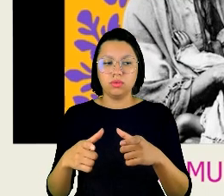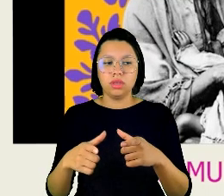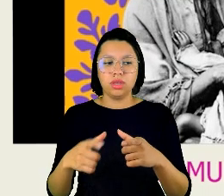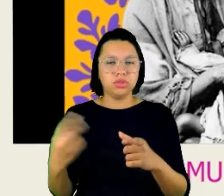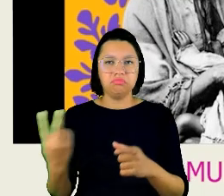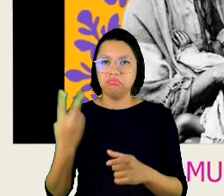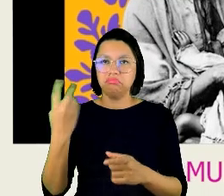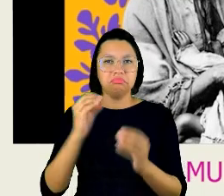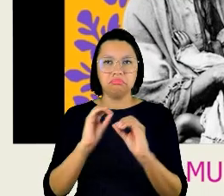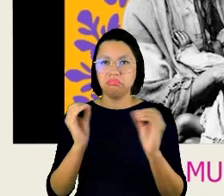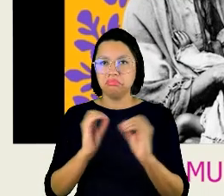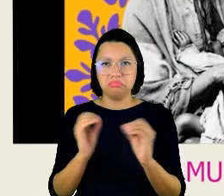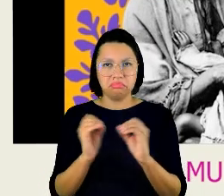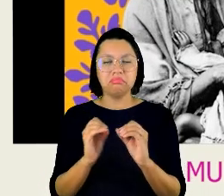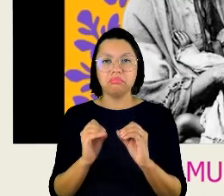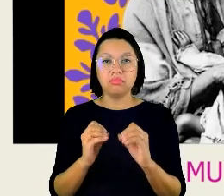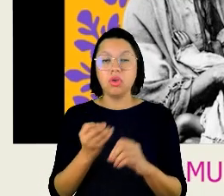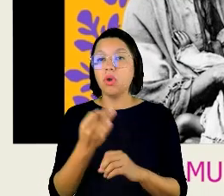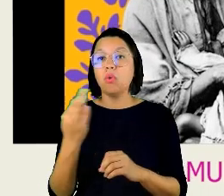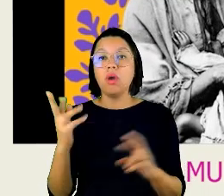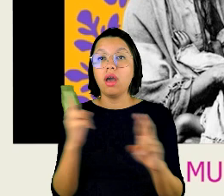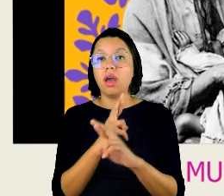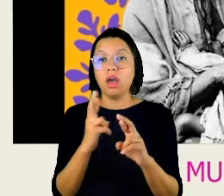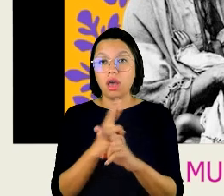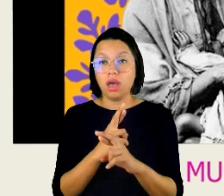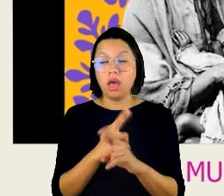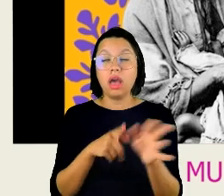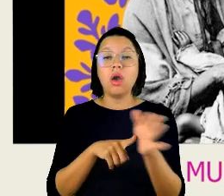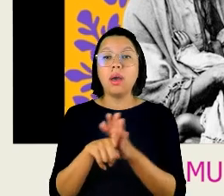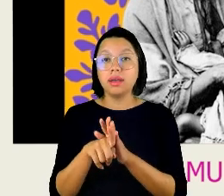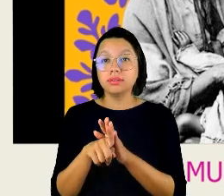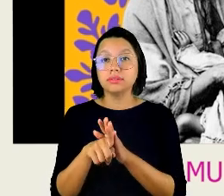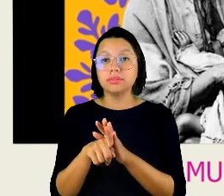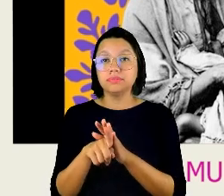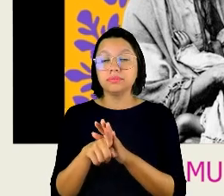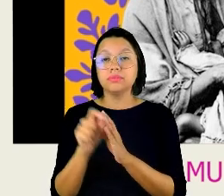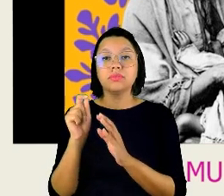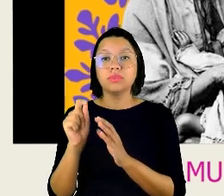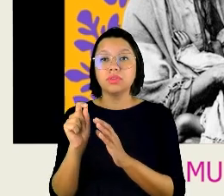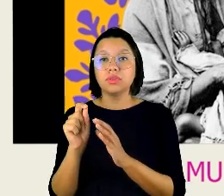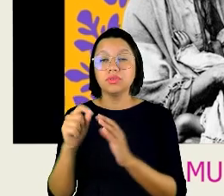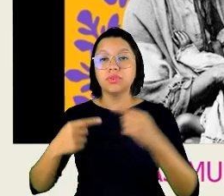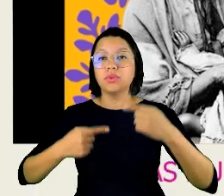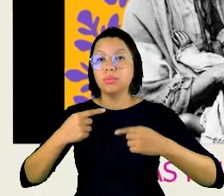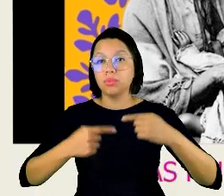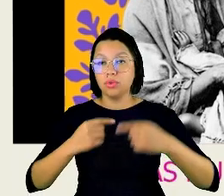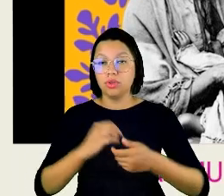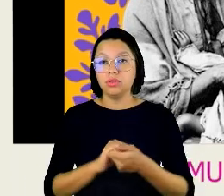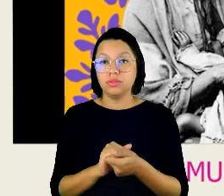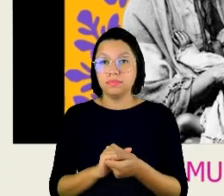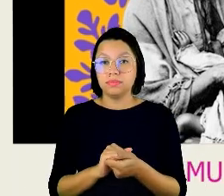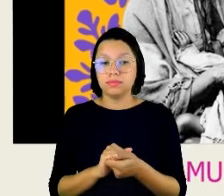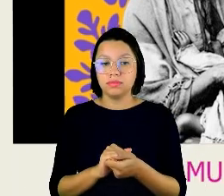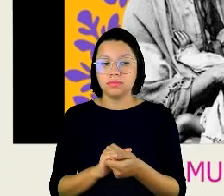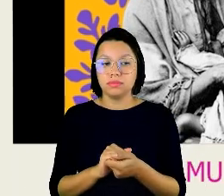não valorização e o quanto isso se atrela também a uma questão de políticas